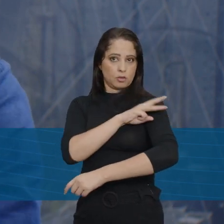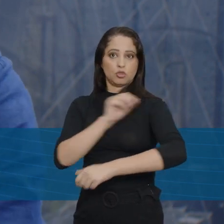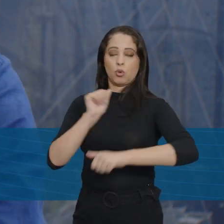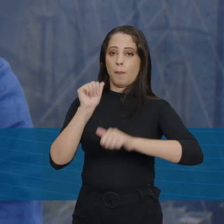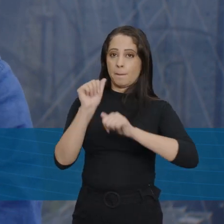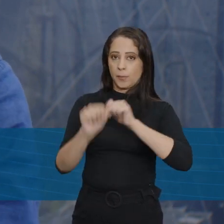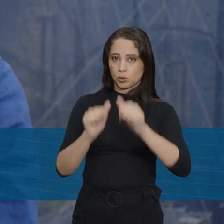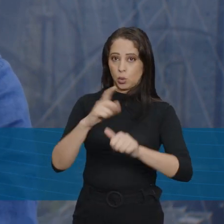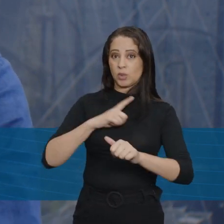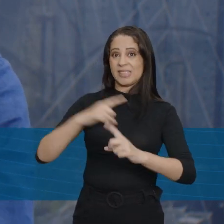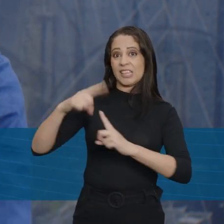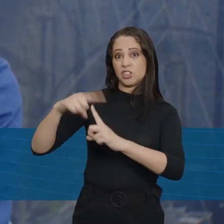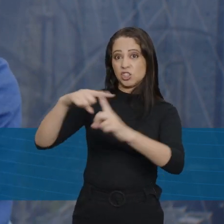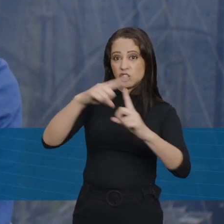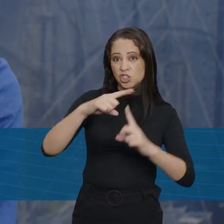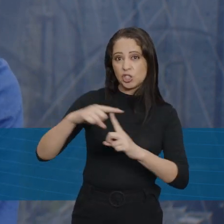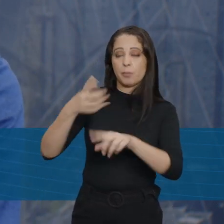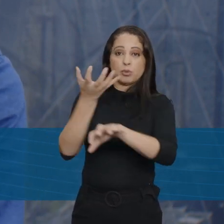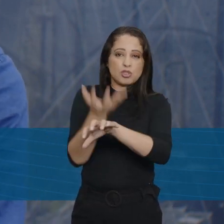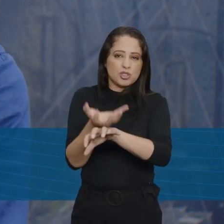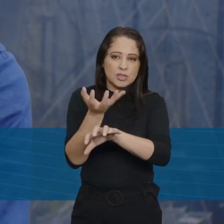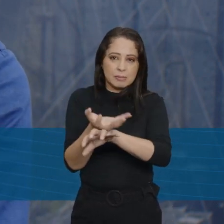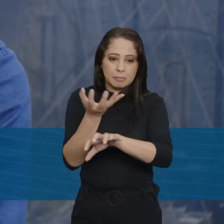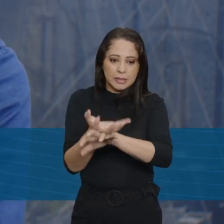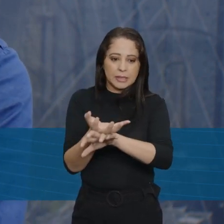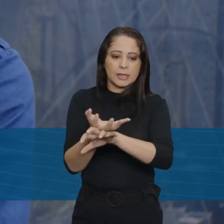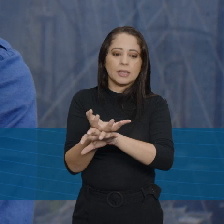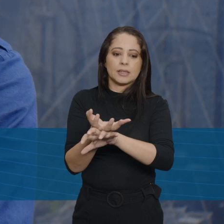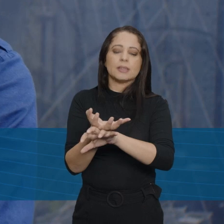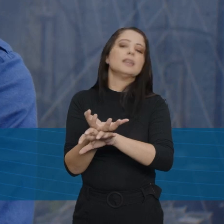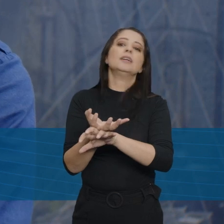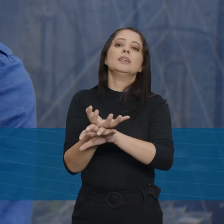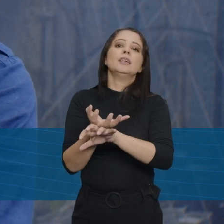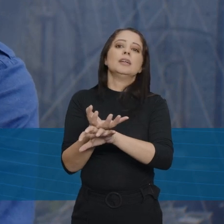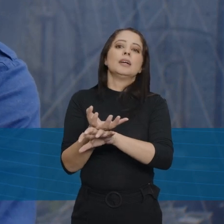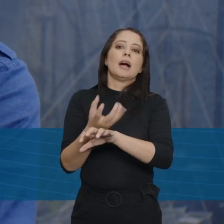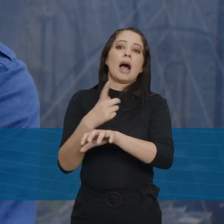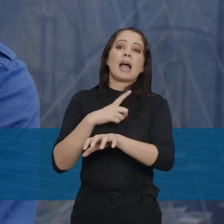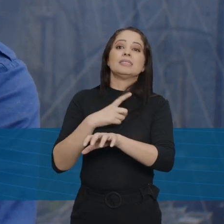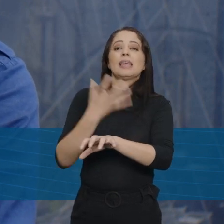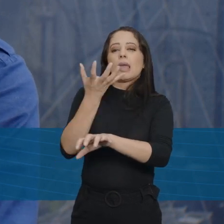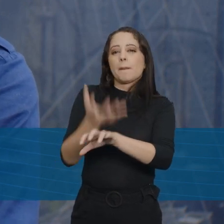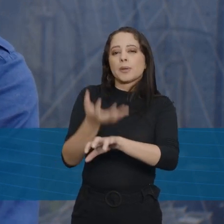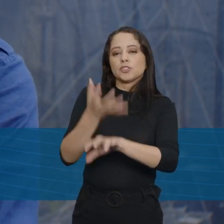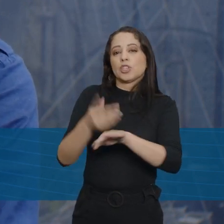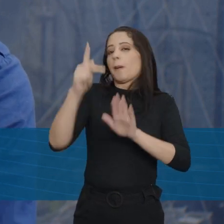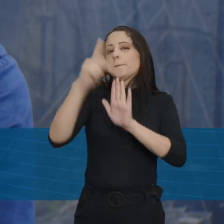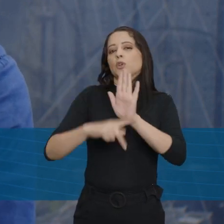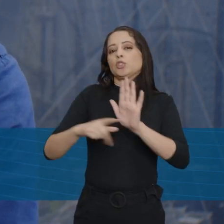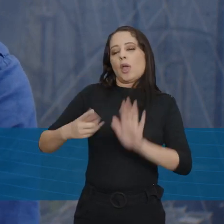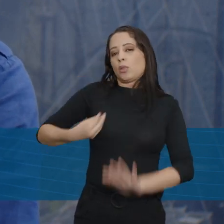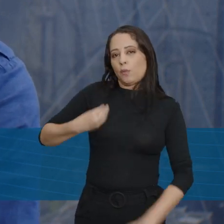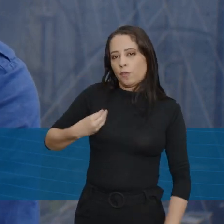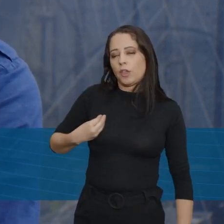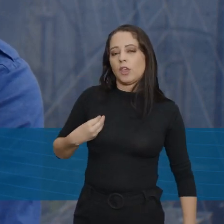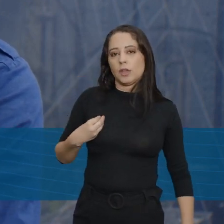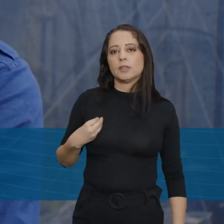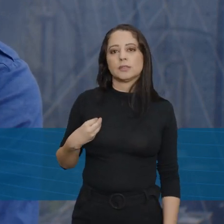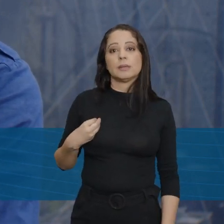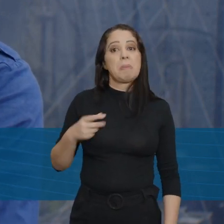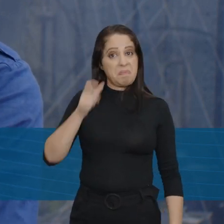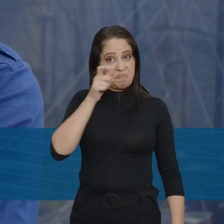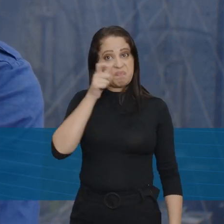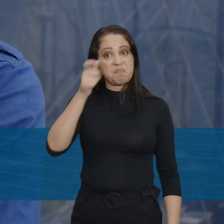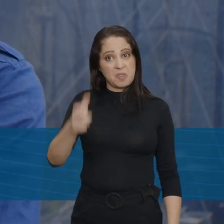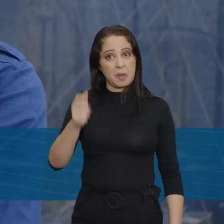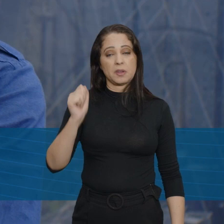gente tem novos tipos de matérias. Uma delas vai envolver um pouco essa questão de projeto de vida e tudo mais, que